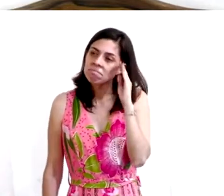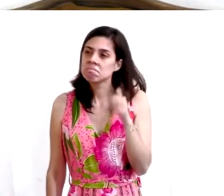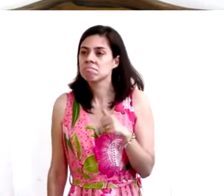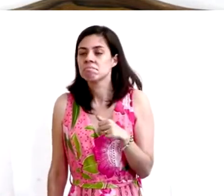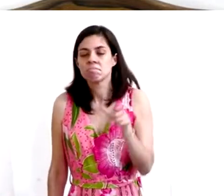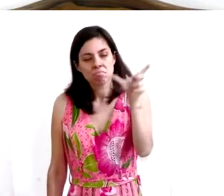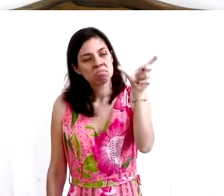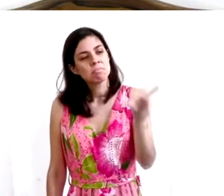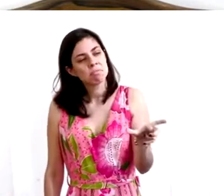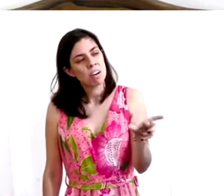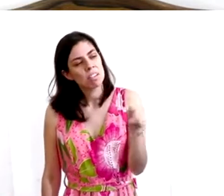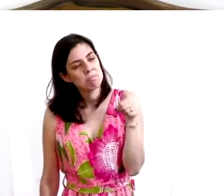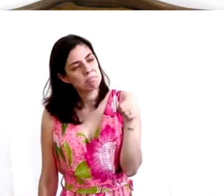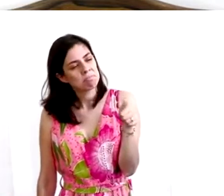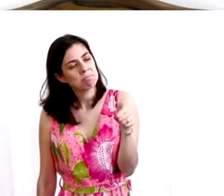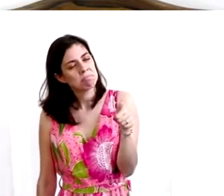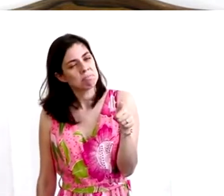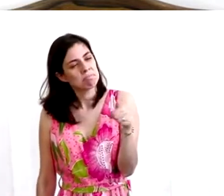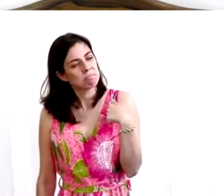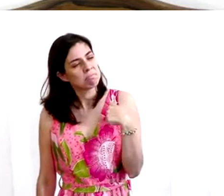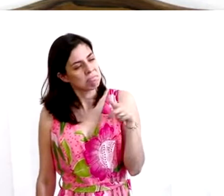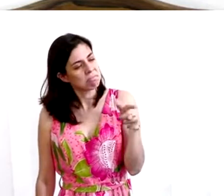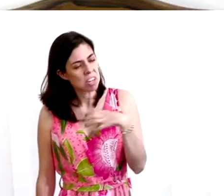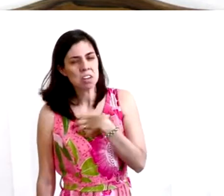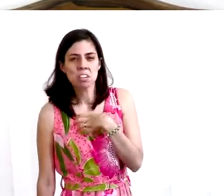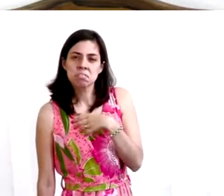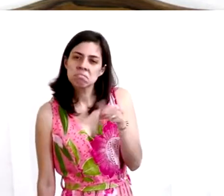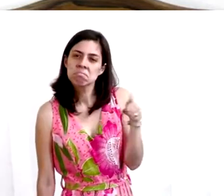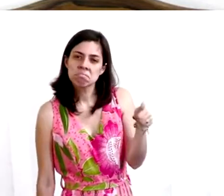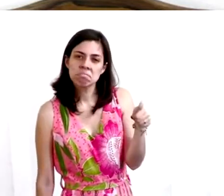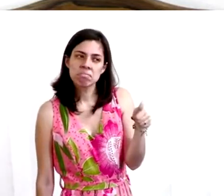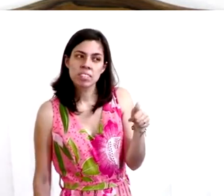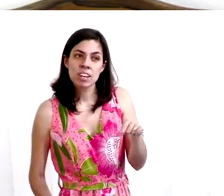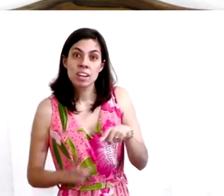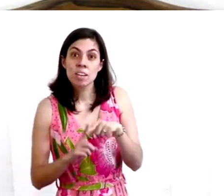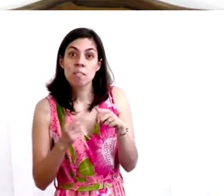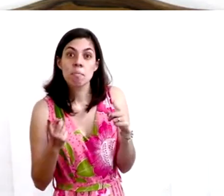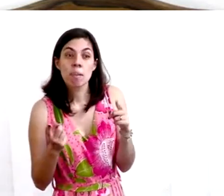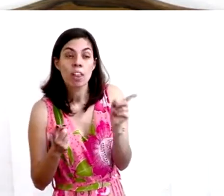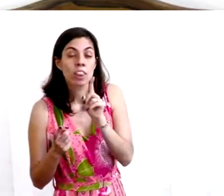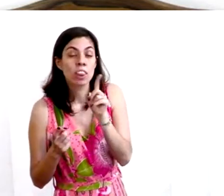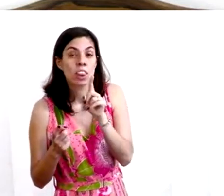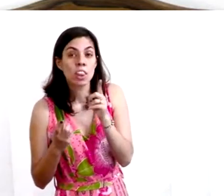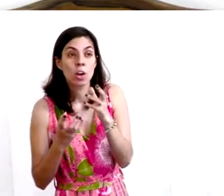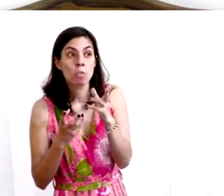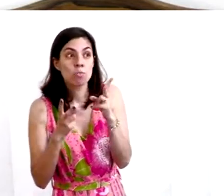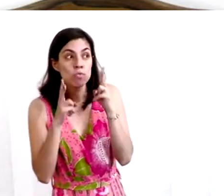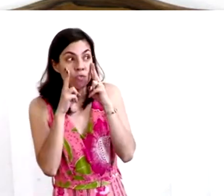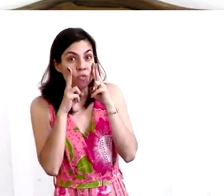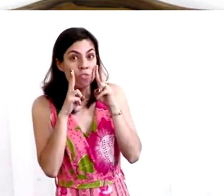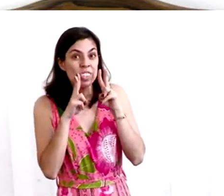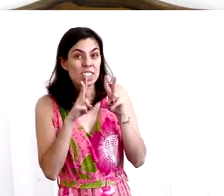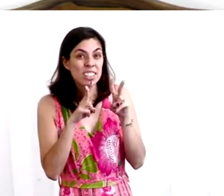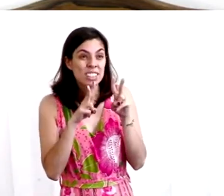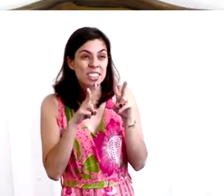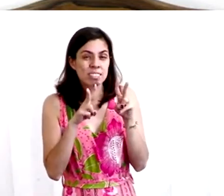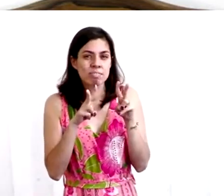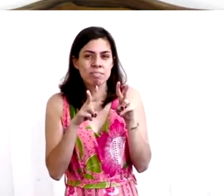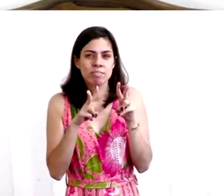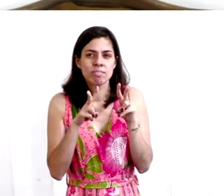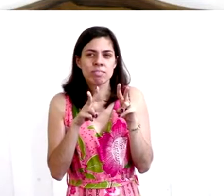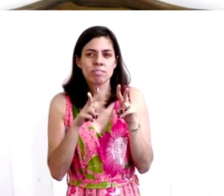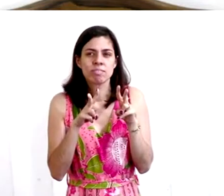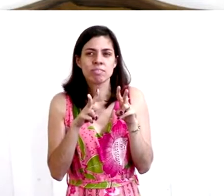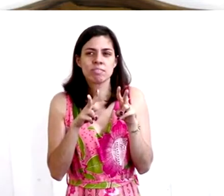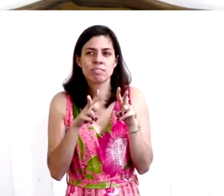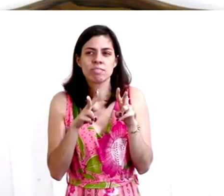a sua palavra, mas se os nossos olhos não contemplarem a voz eterna, o